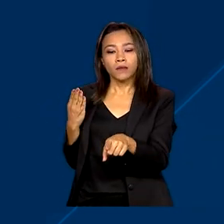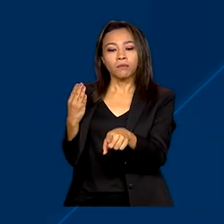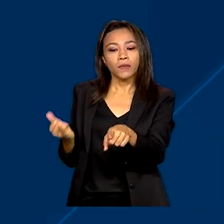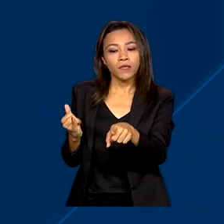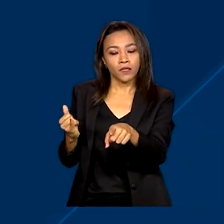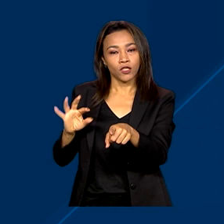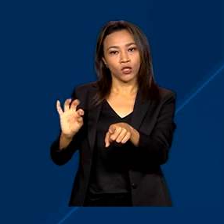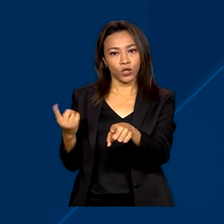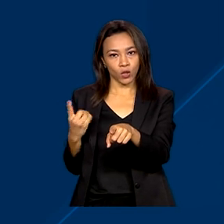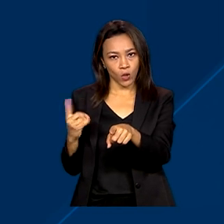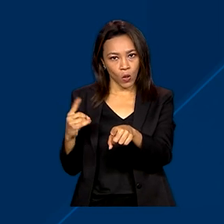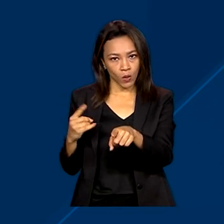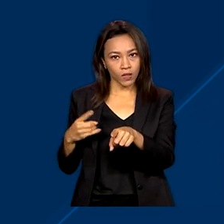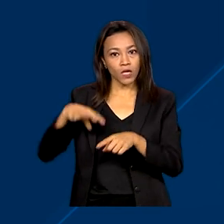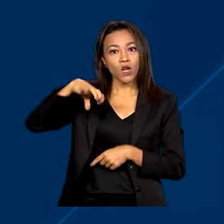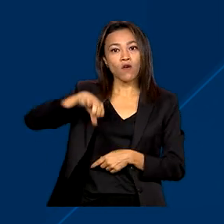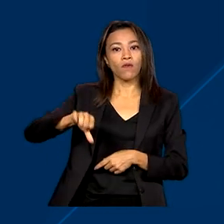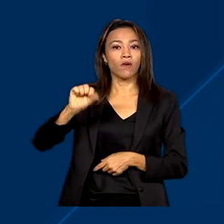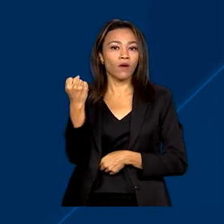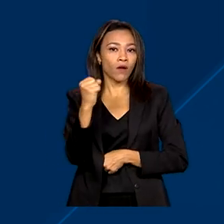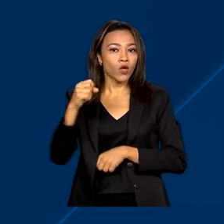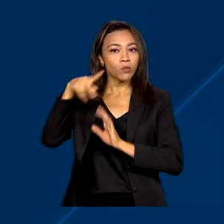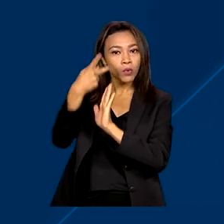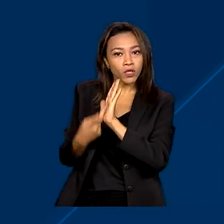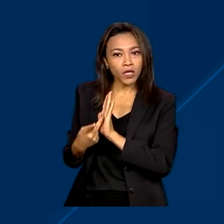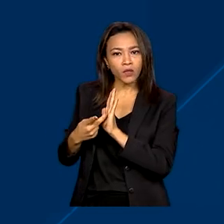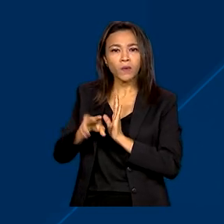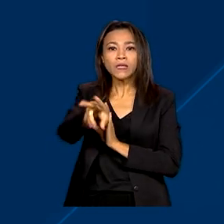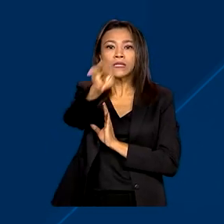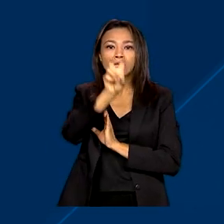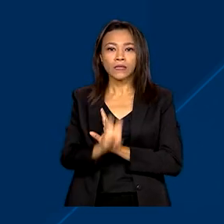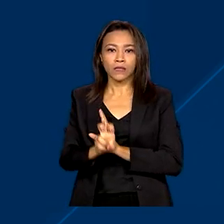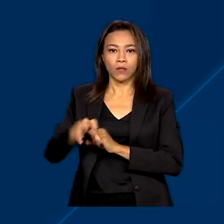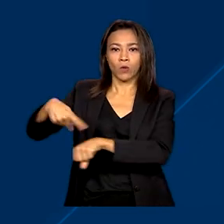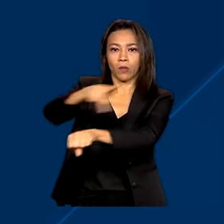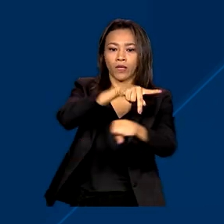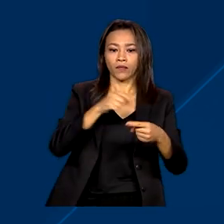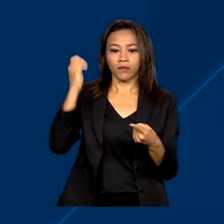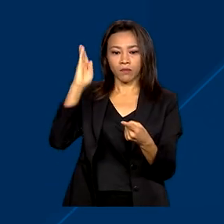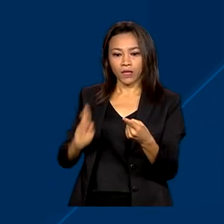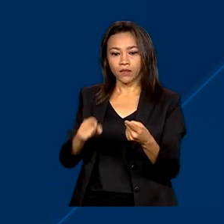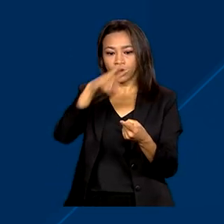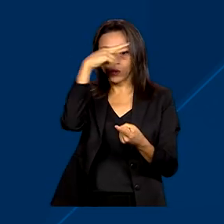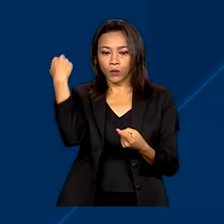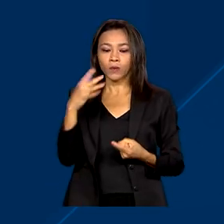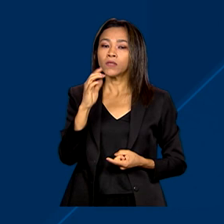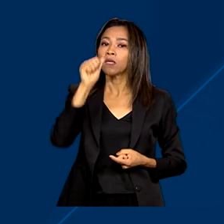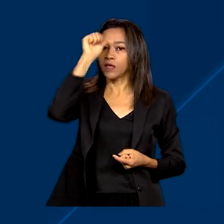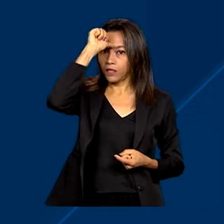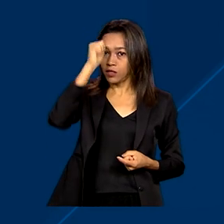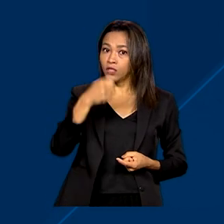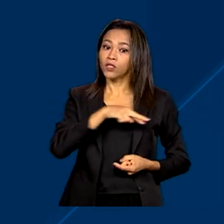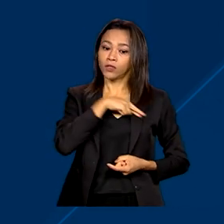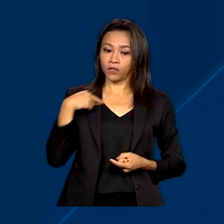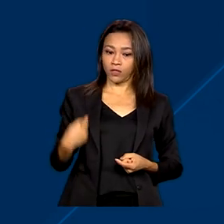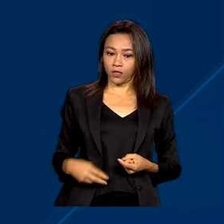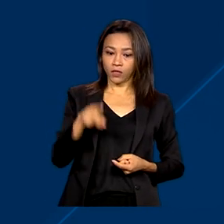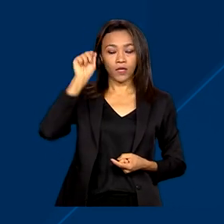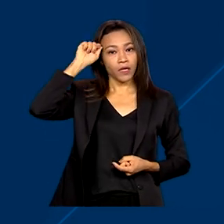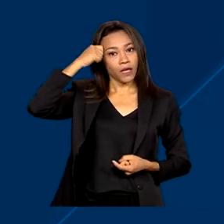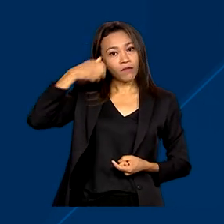dólares em 98 projetos nos 5 países membros: Brasil, Rússia, Índia, China e África do